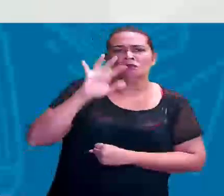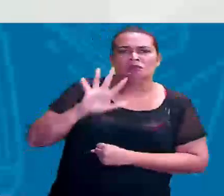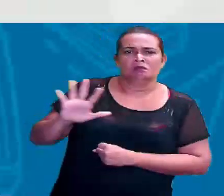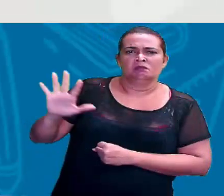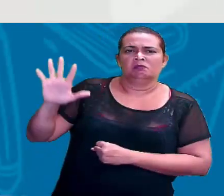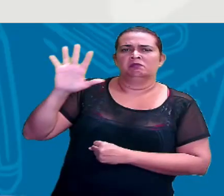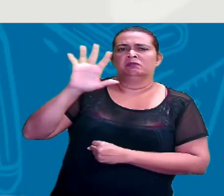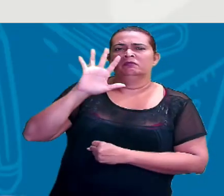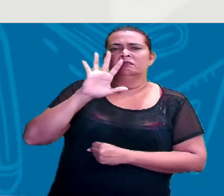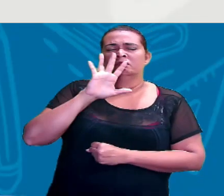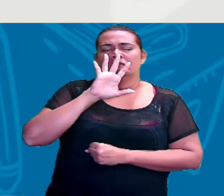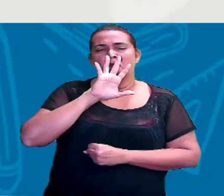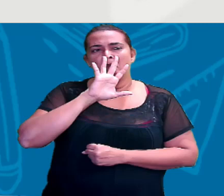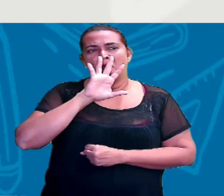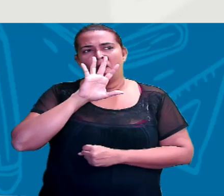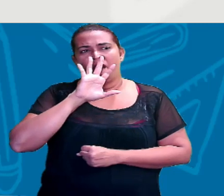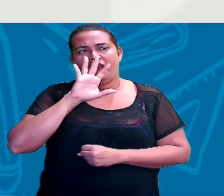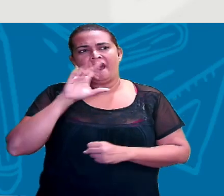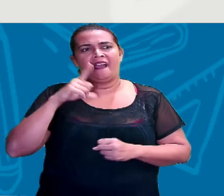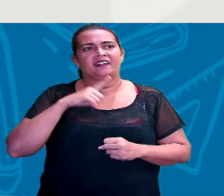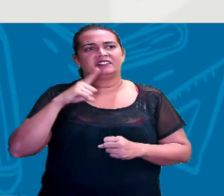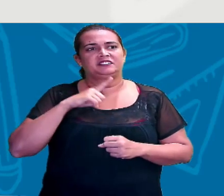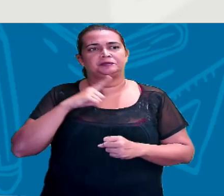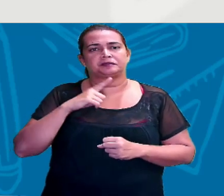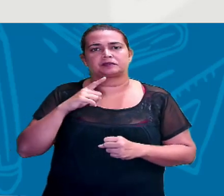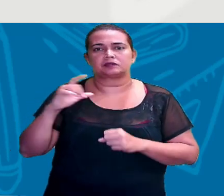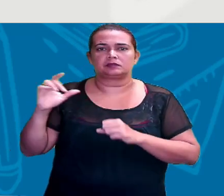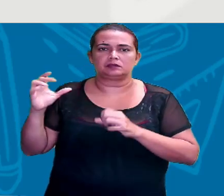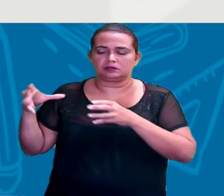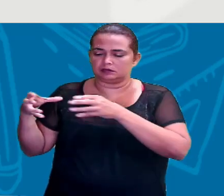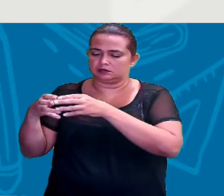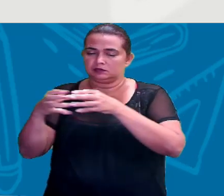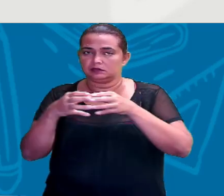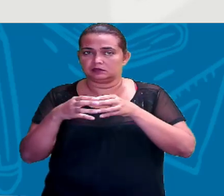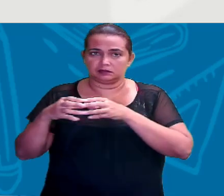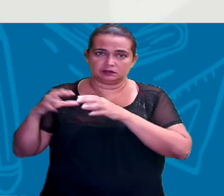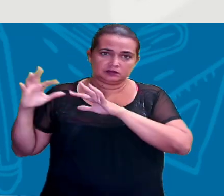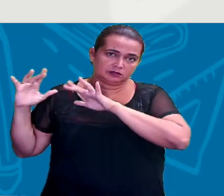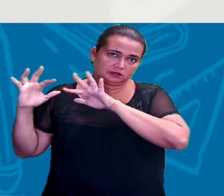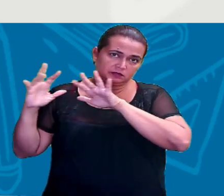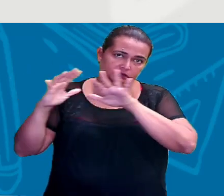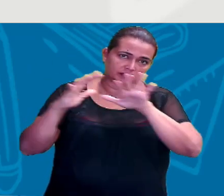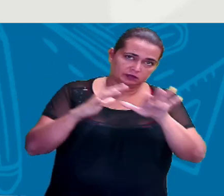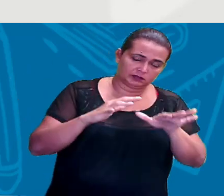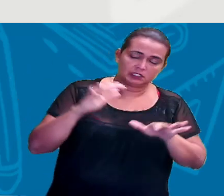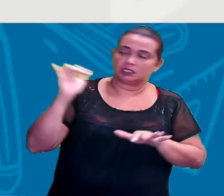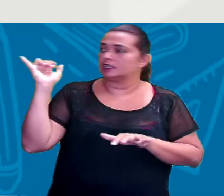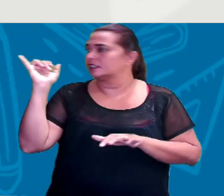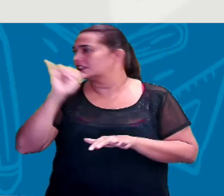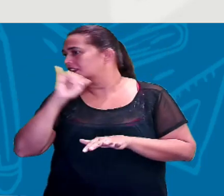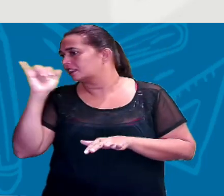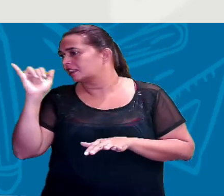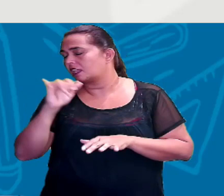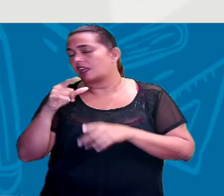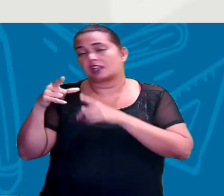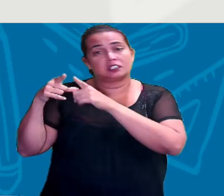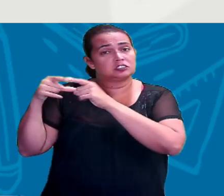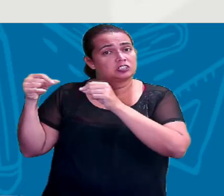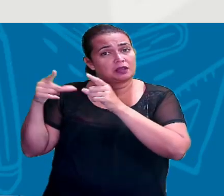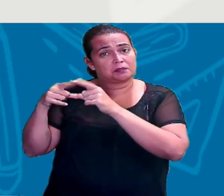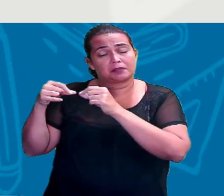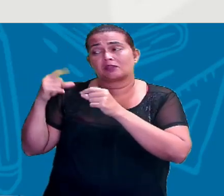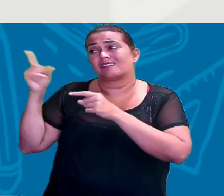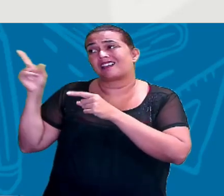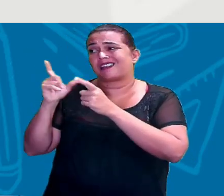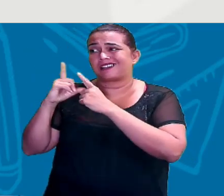temos assim grandes povos que vinham, né, como japoneses, como italianos, que vinham buscar refúgio da